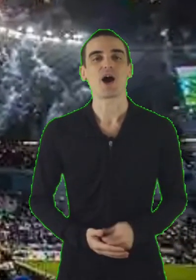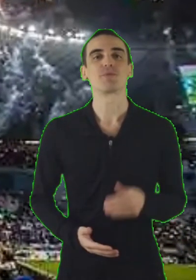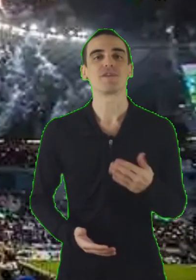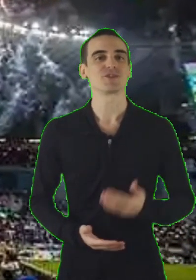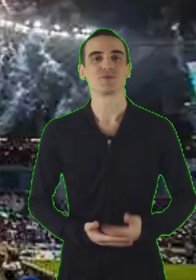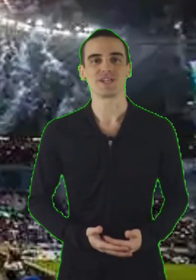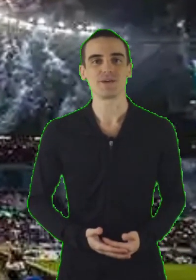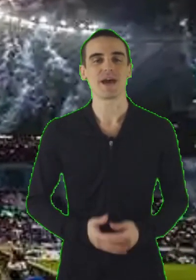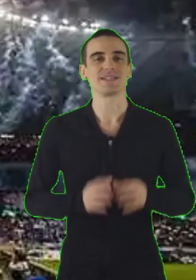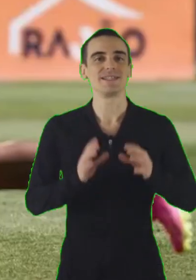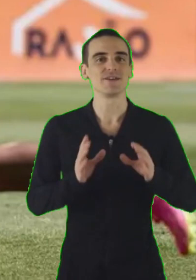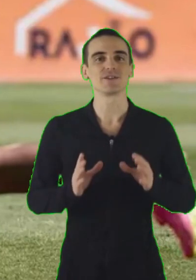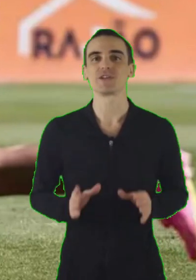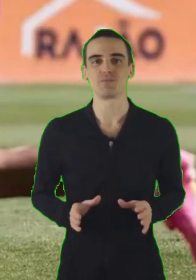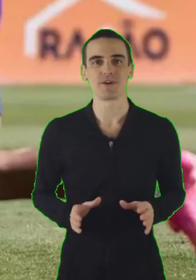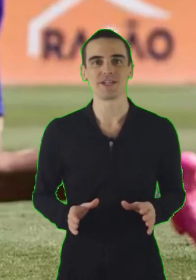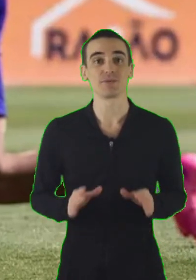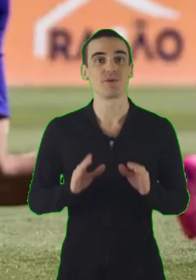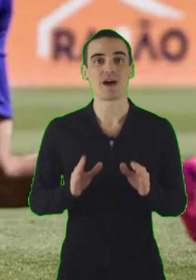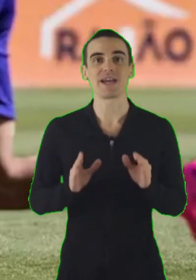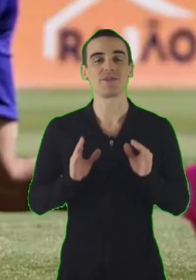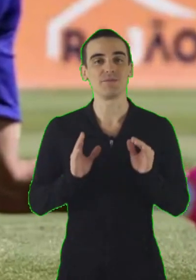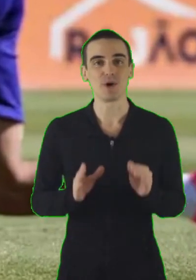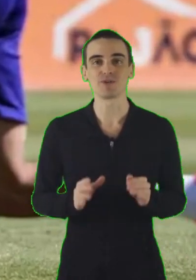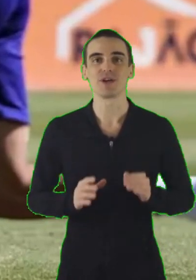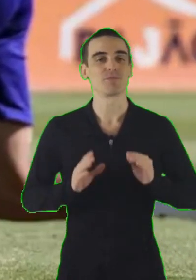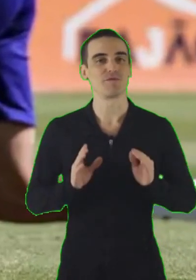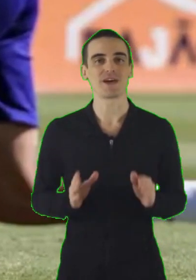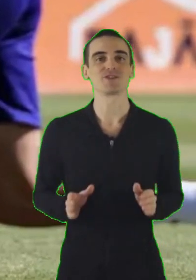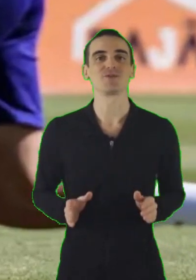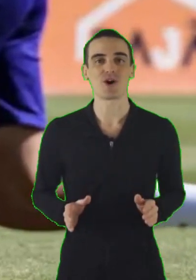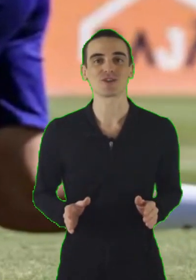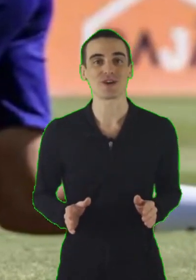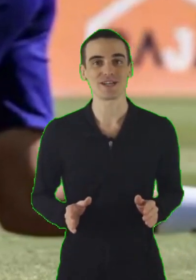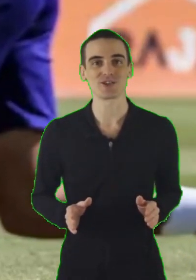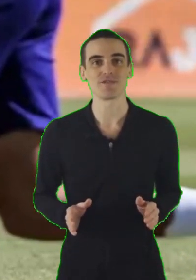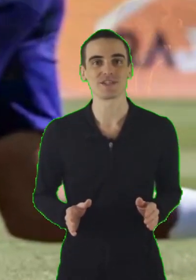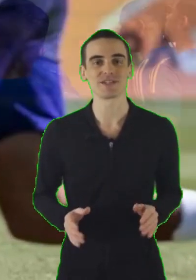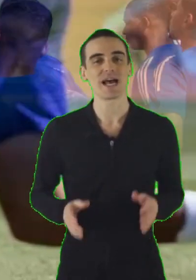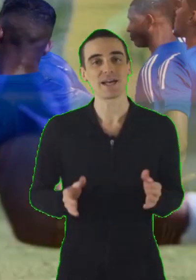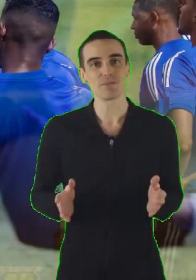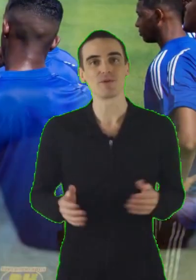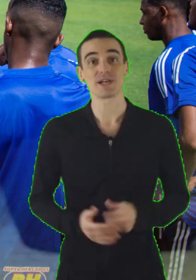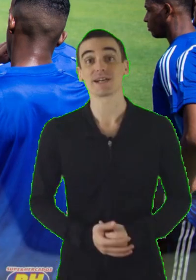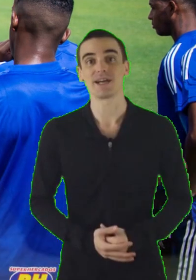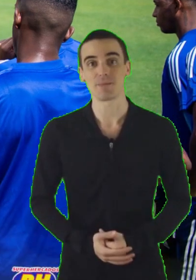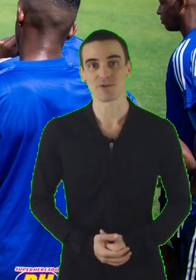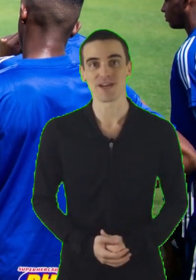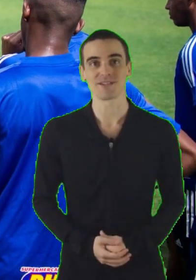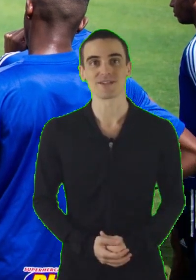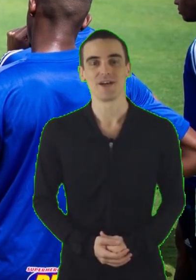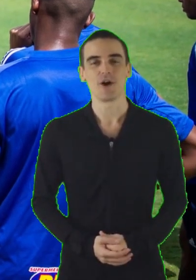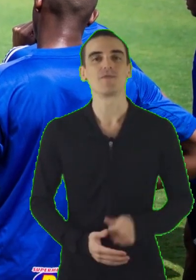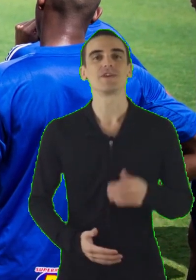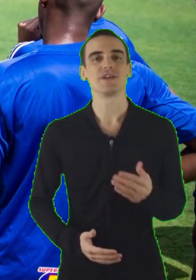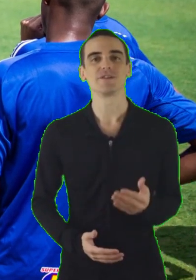tudo o que acontece no Cabuloso. O Cruzeiro recebe o Botafogo, neste domingo, às 18h30, de Brasília, no Mineirão,